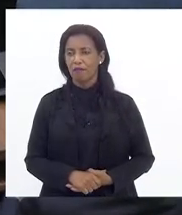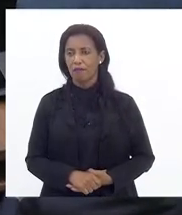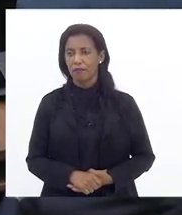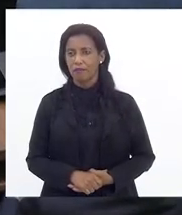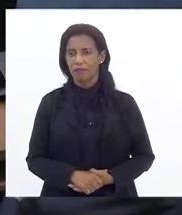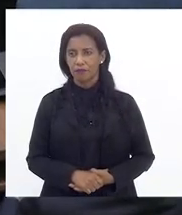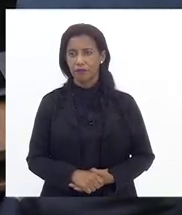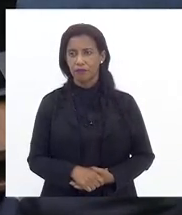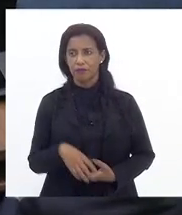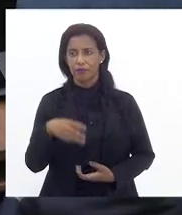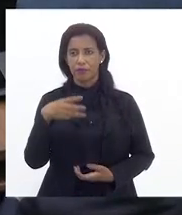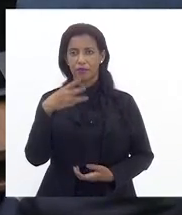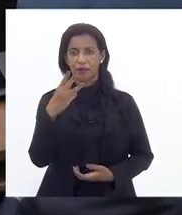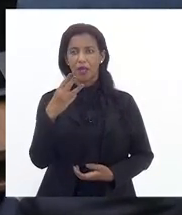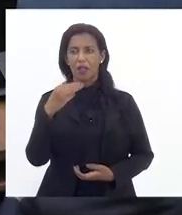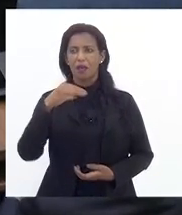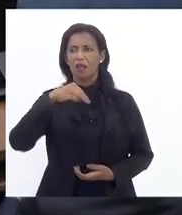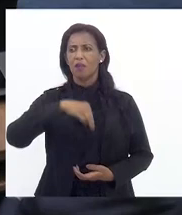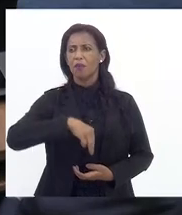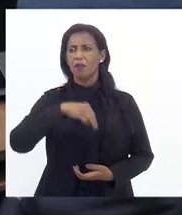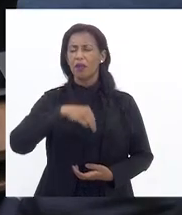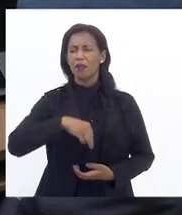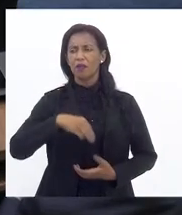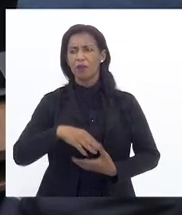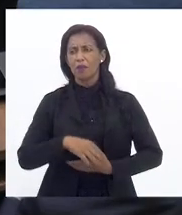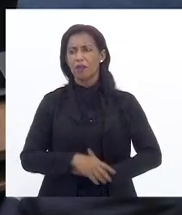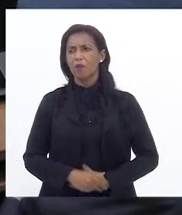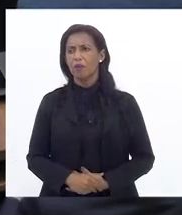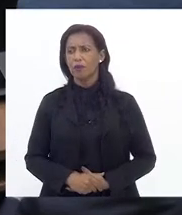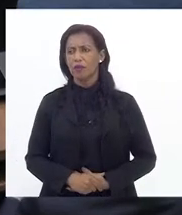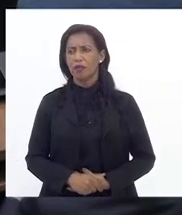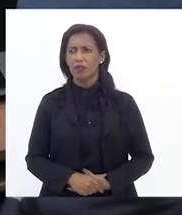em três minutos Deputado por favor